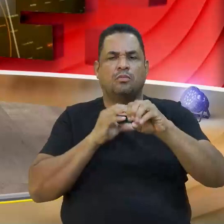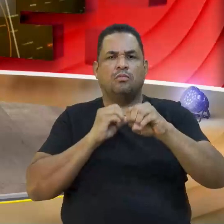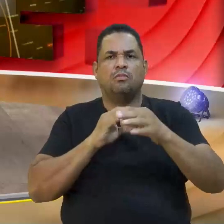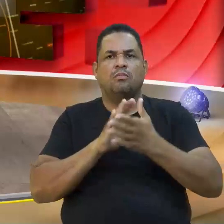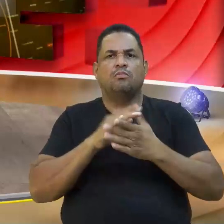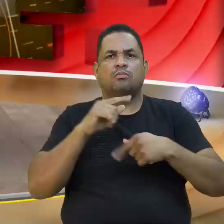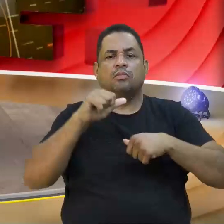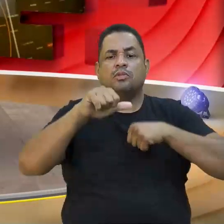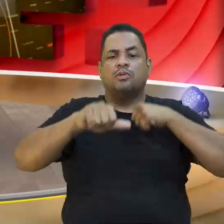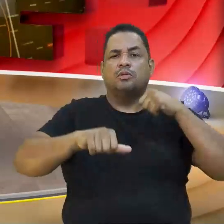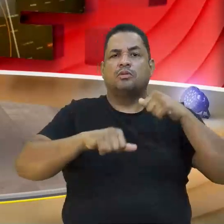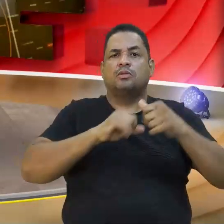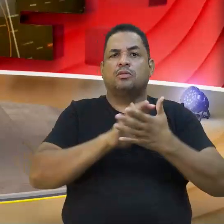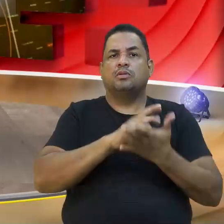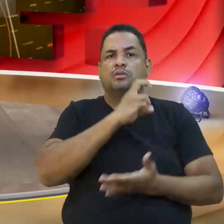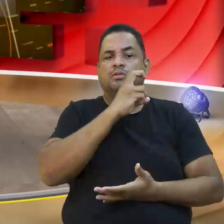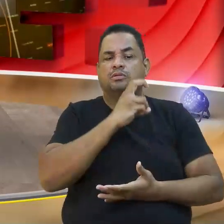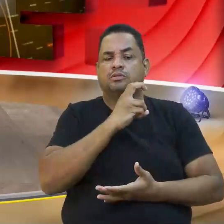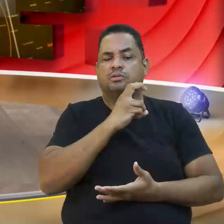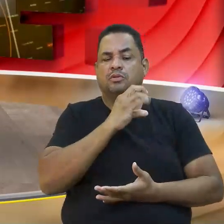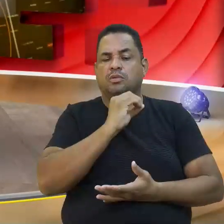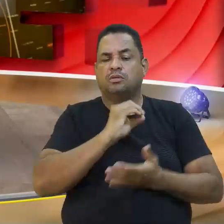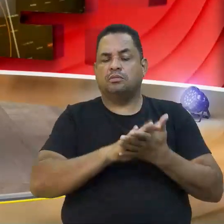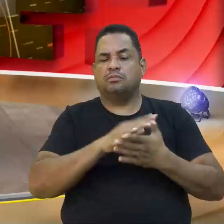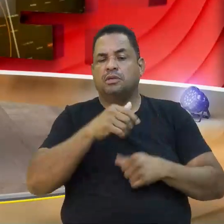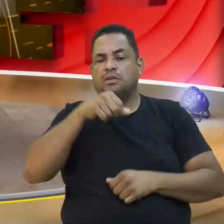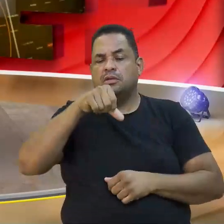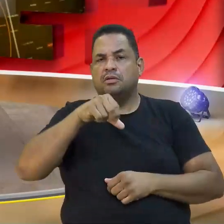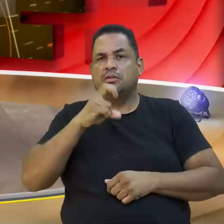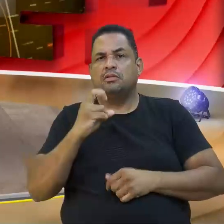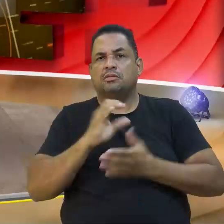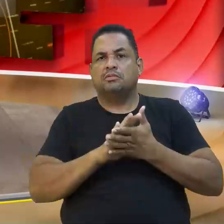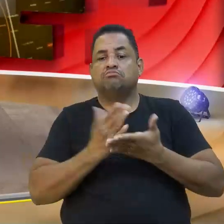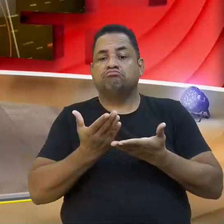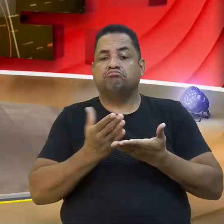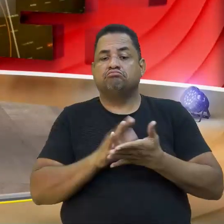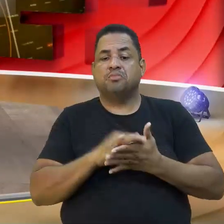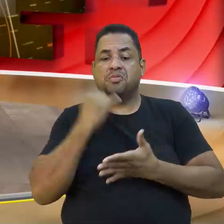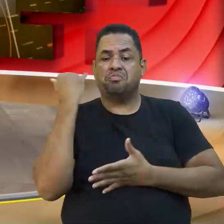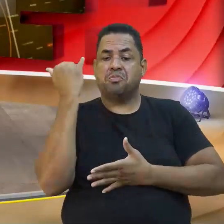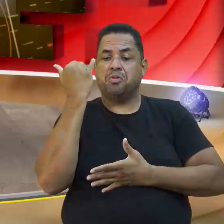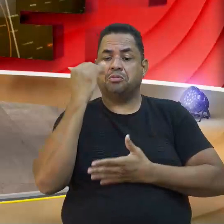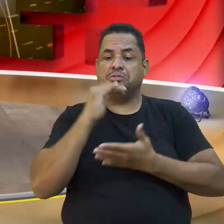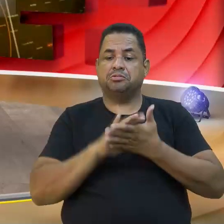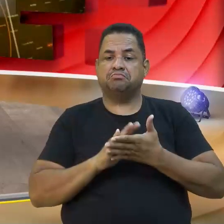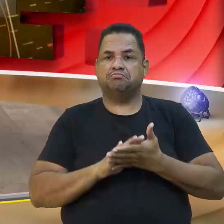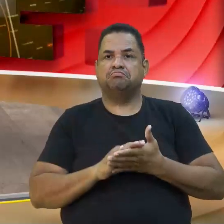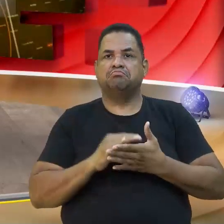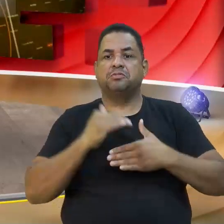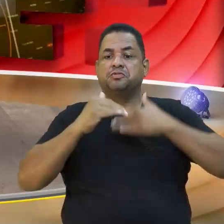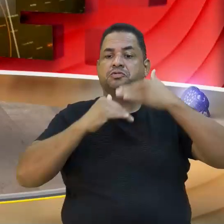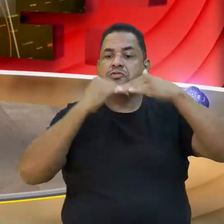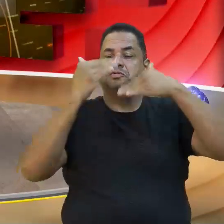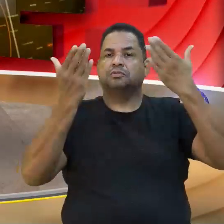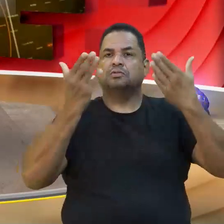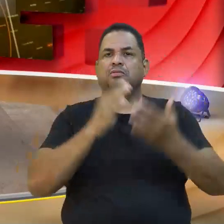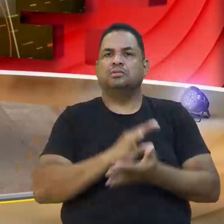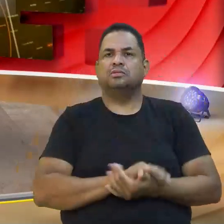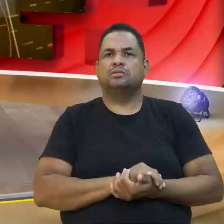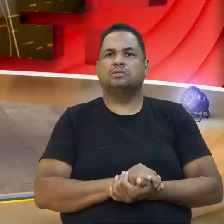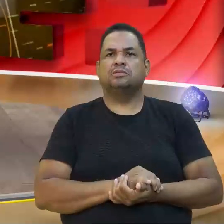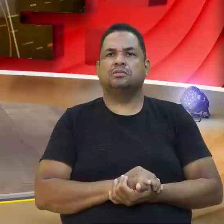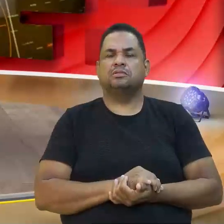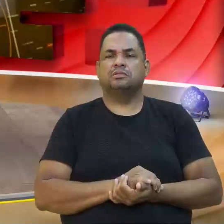de 50% para 95%. E aí, olha só o ganho que eu tenho. Então, olha o ganho. Se eu quiser só 10%, eu vou